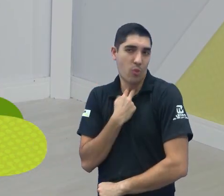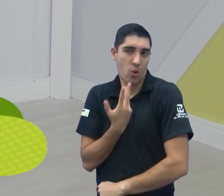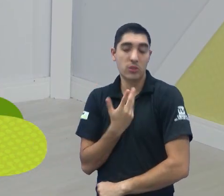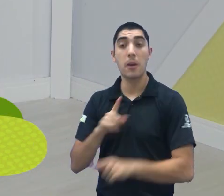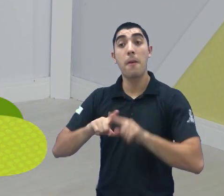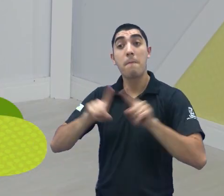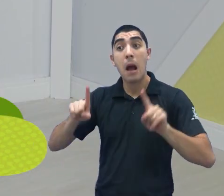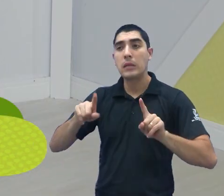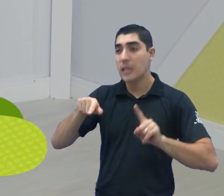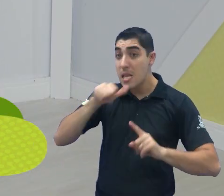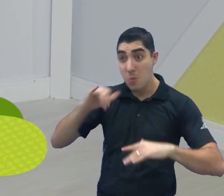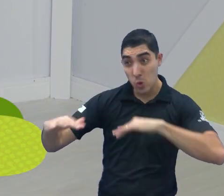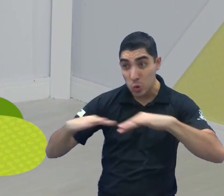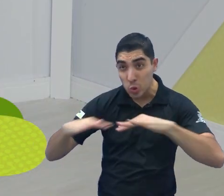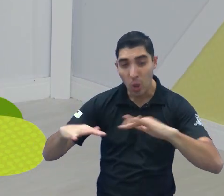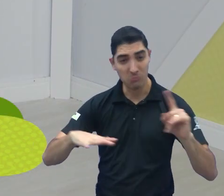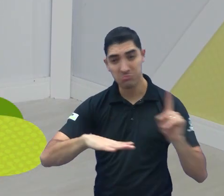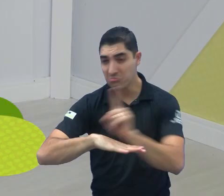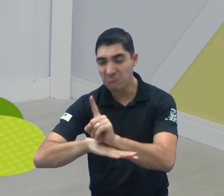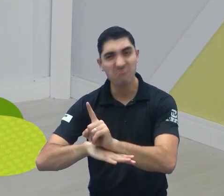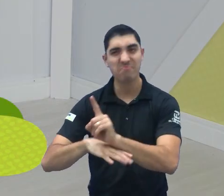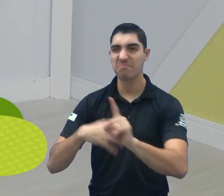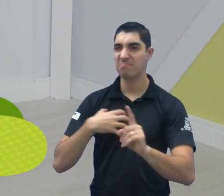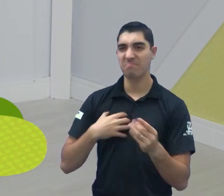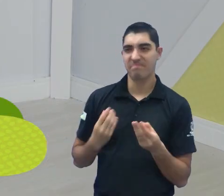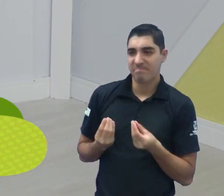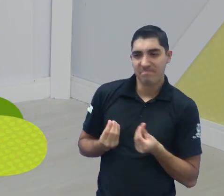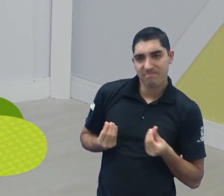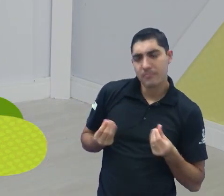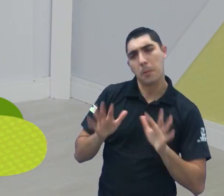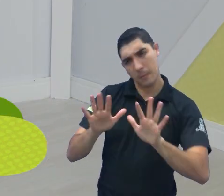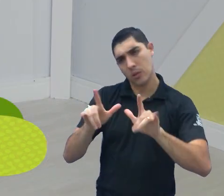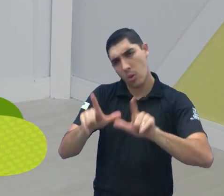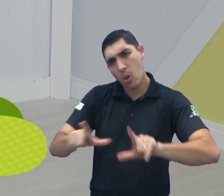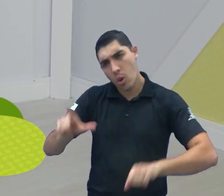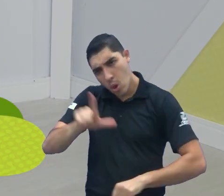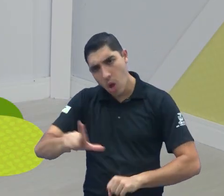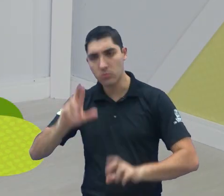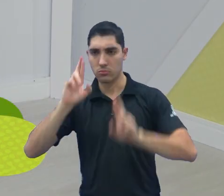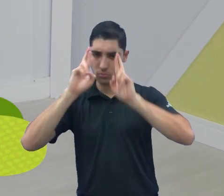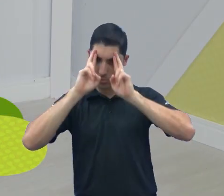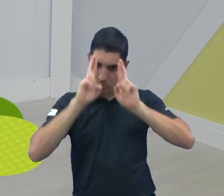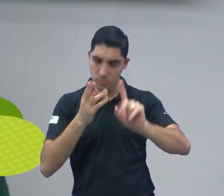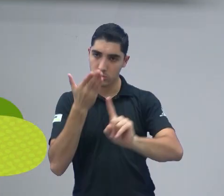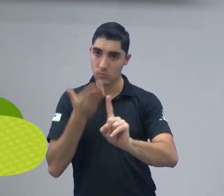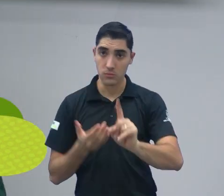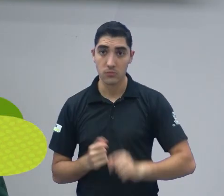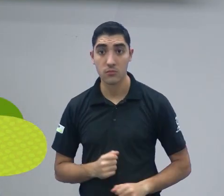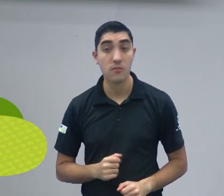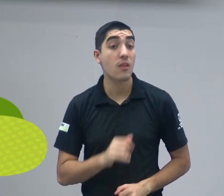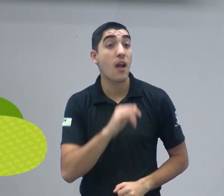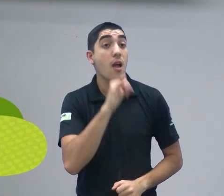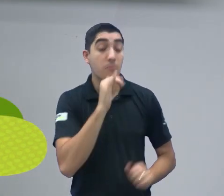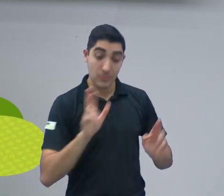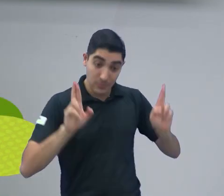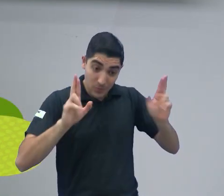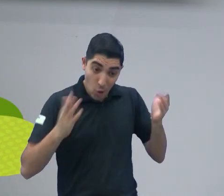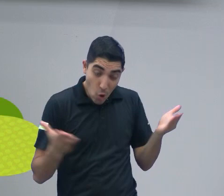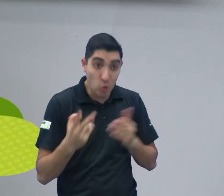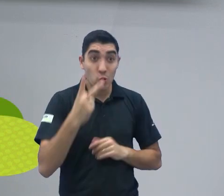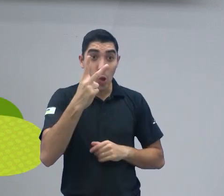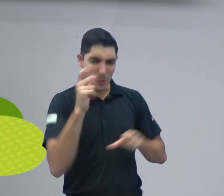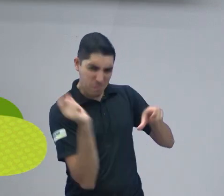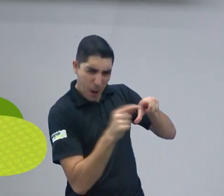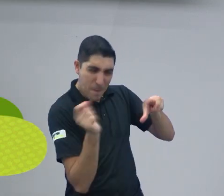agrada ao torcedor, à imprensa, mas todo o respeito ao Cristiano. Mas que ele faça 2 gols lá hoje em Osasco e a gente chega aqui na